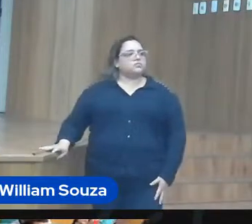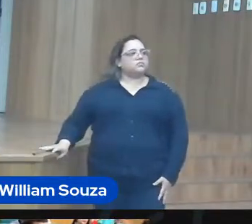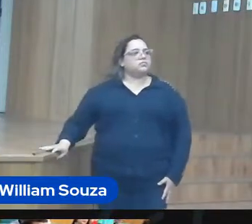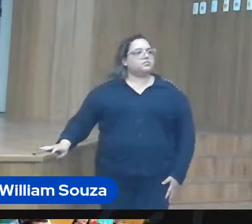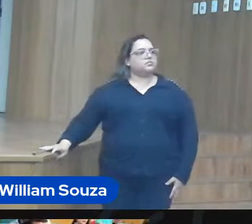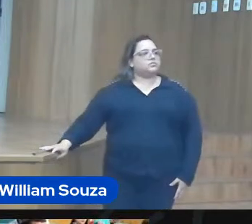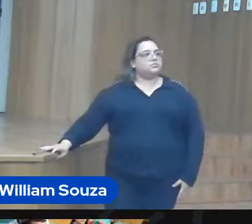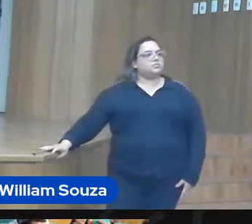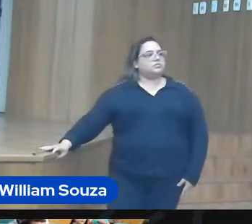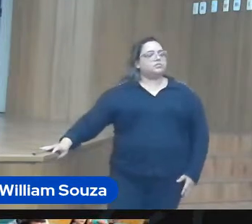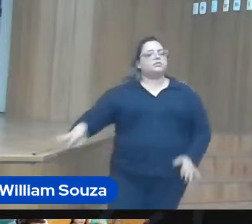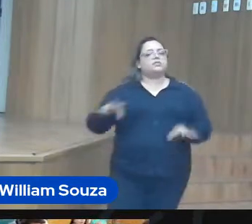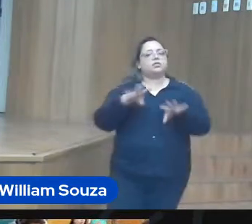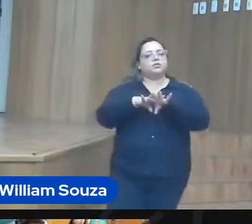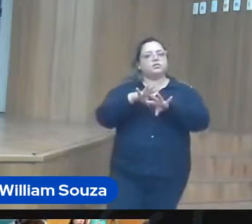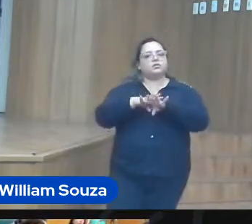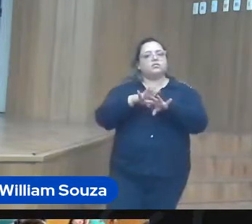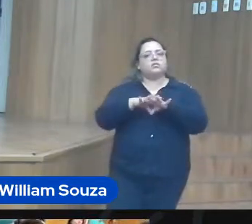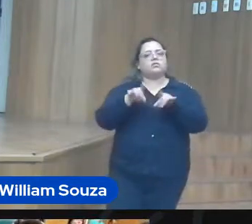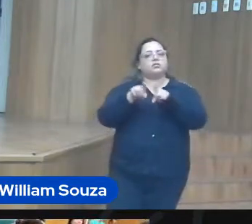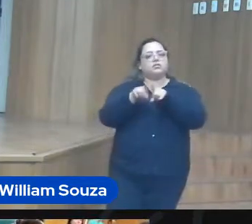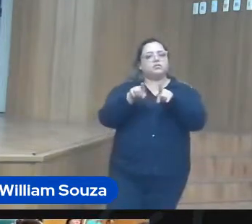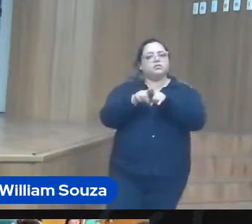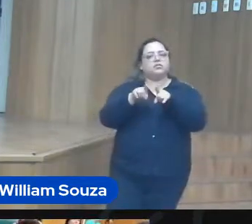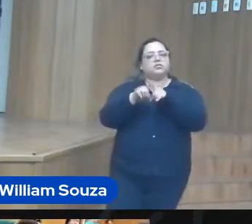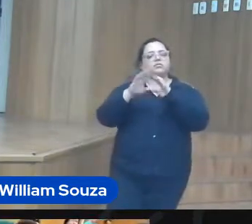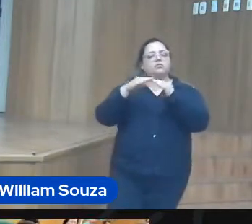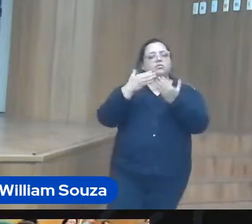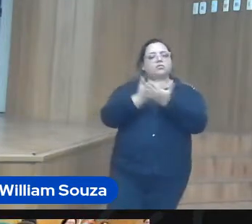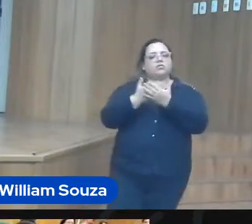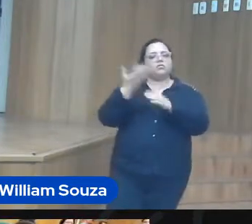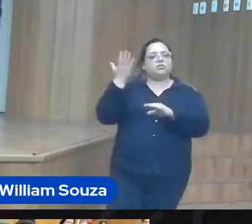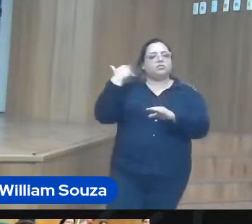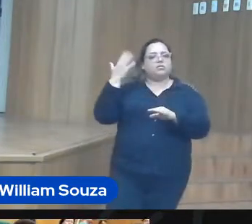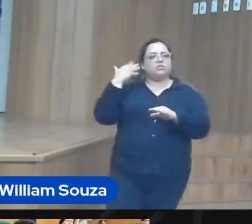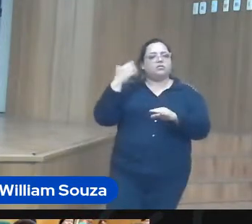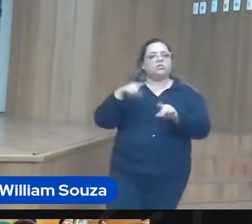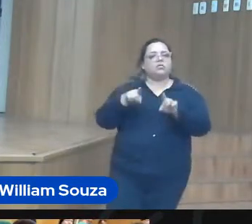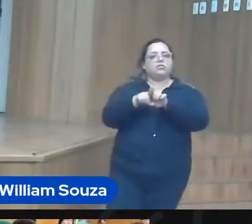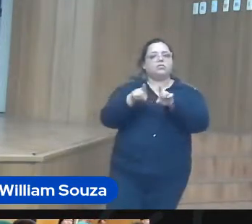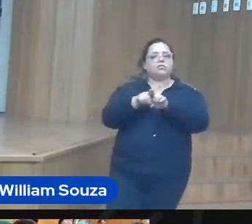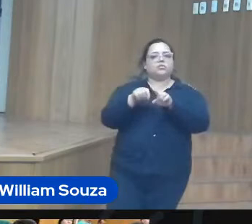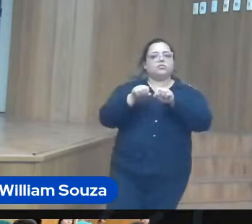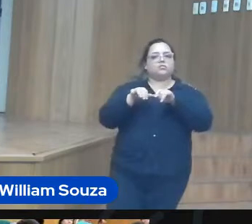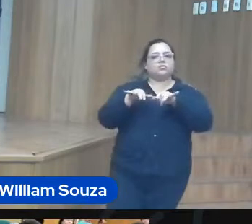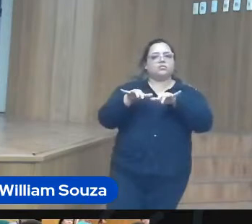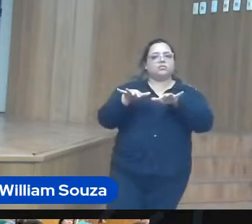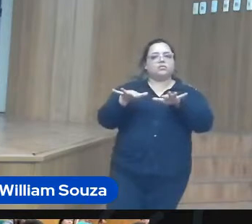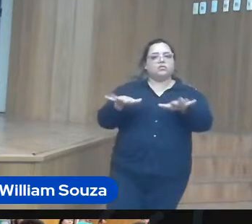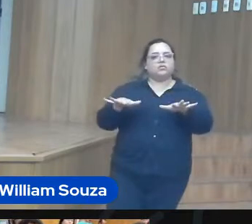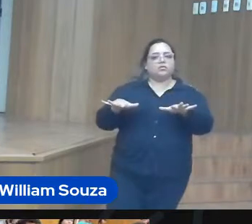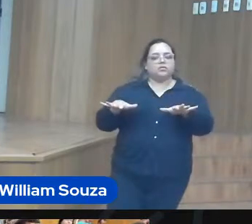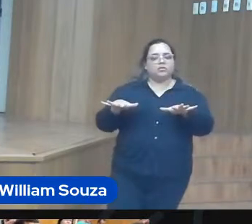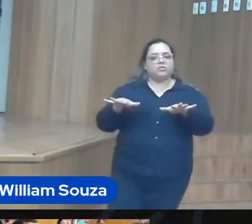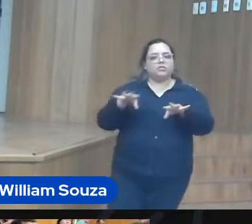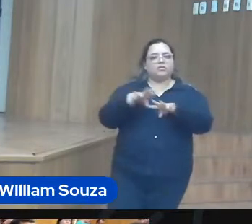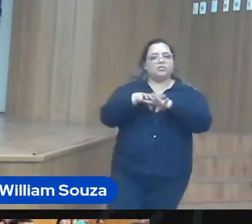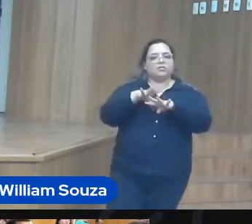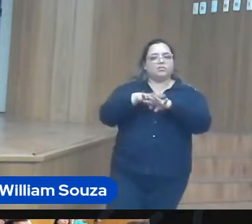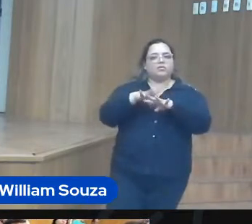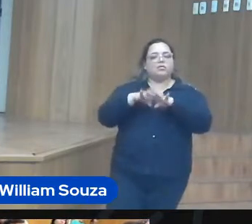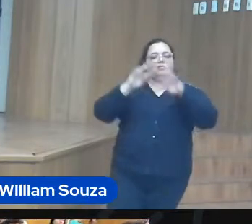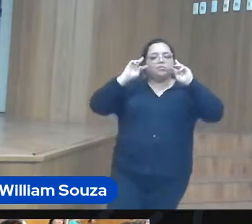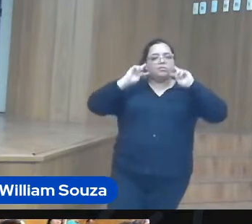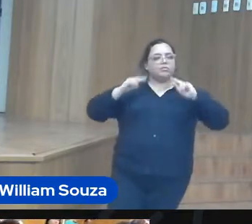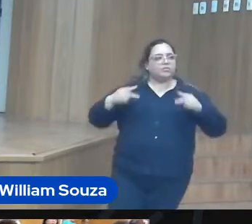toda essa etnomatemática, apesar de ser de uma escola mais antiga, mas também permeia a matemática humanista,